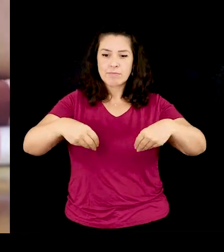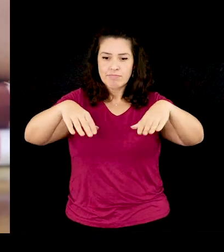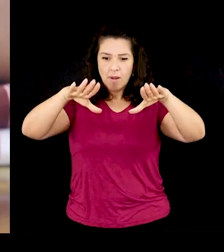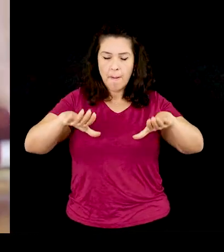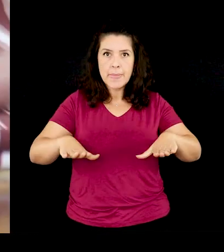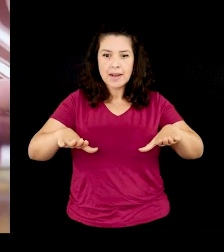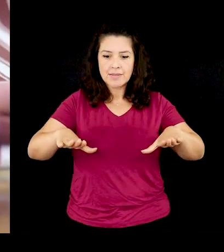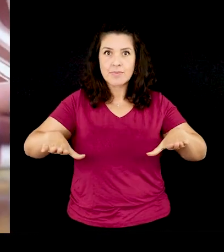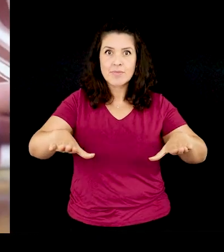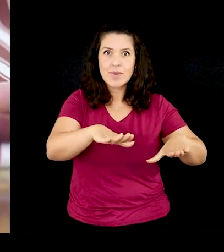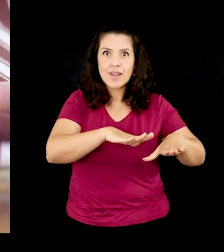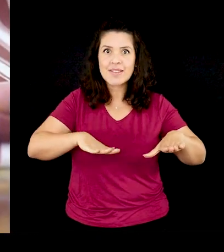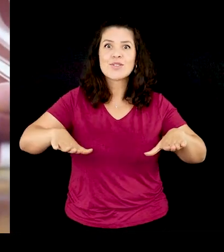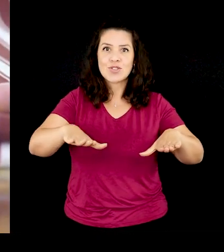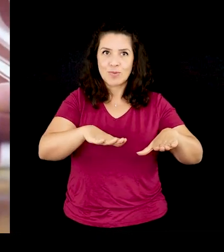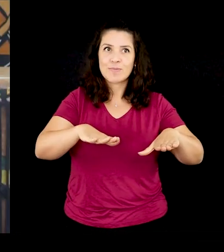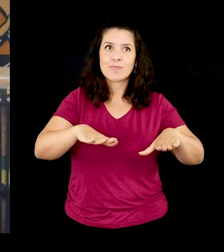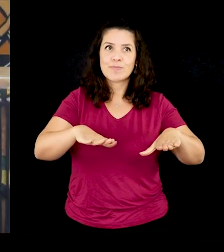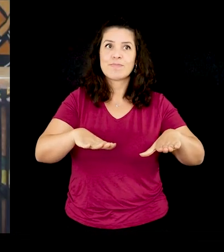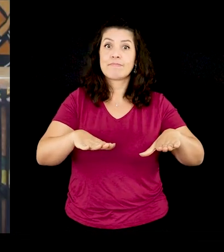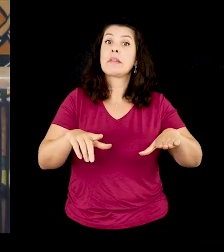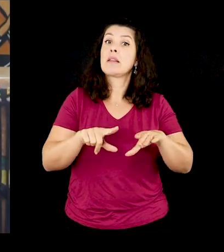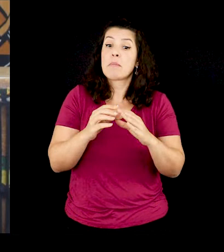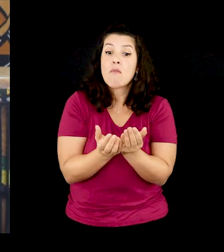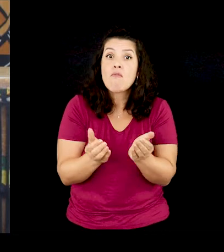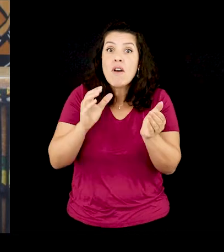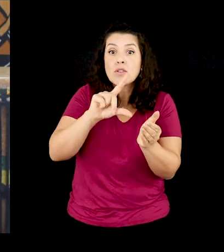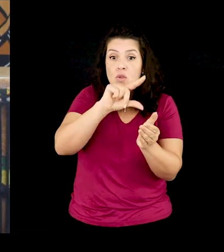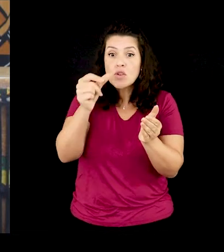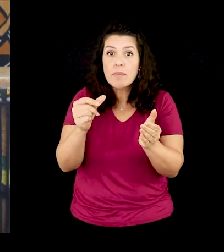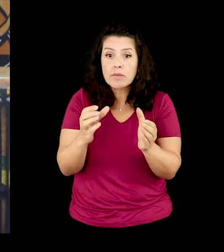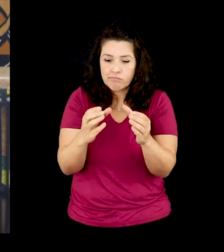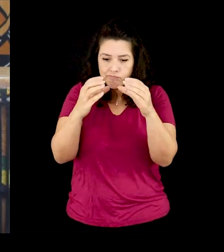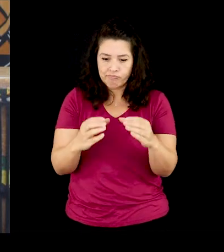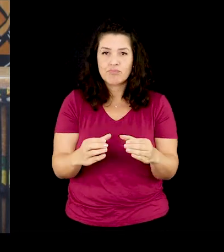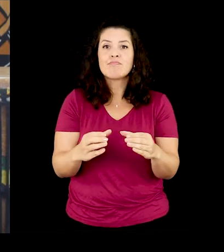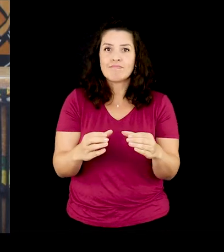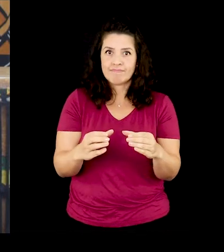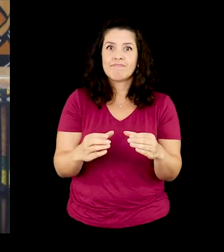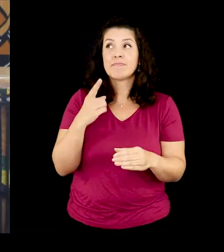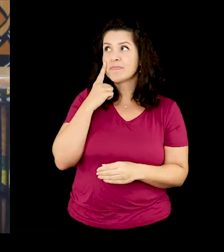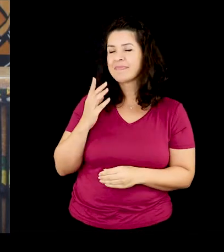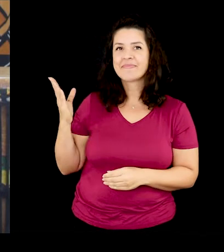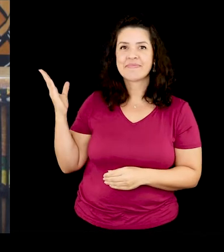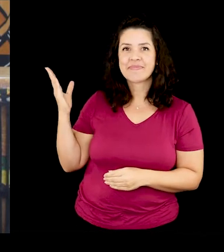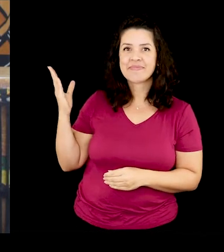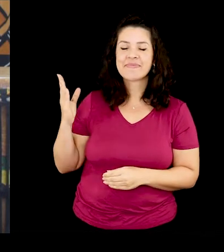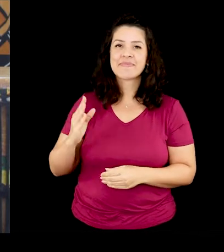lona. Vou esticar ele para fazer o chão. Pegar um vasinho de planta.